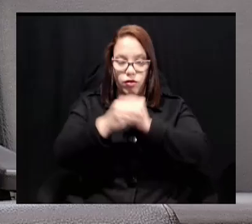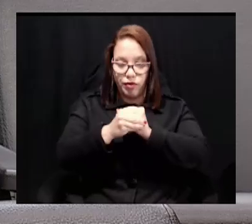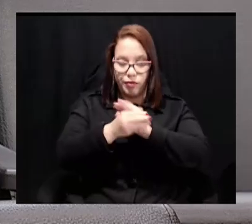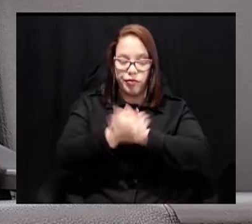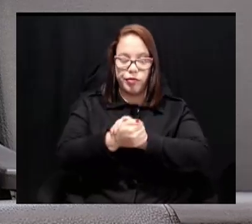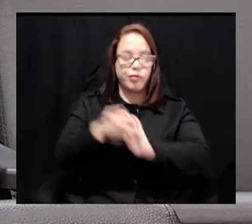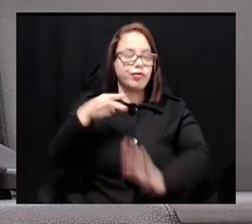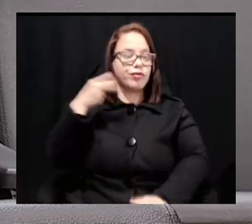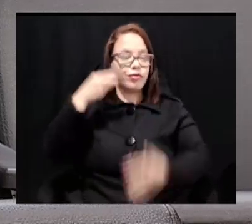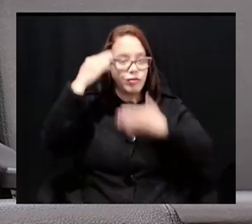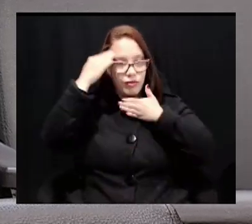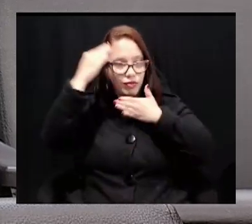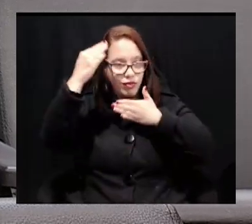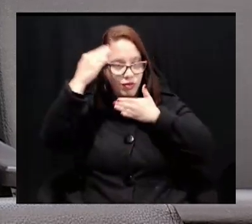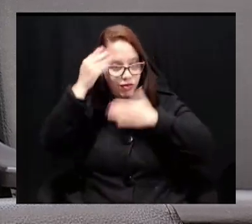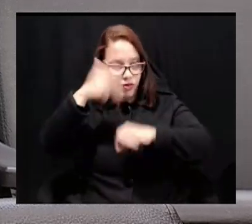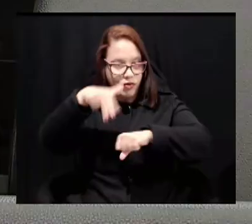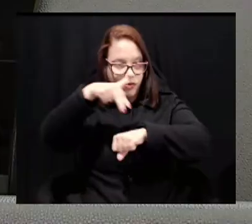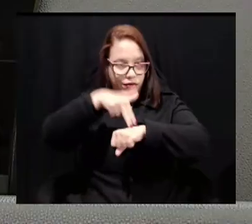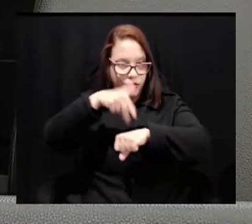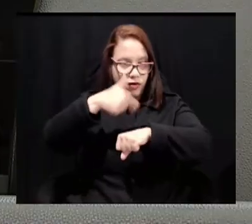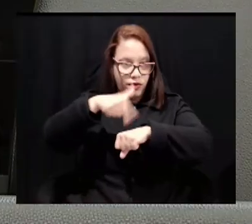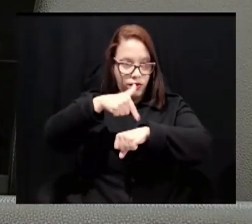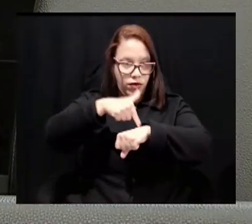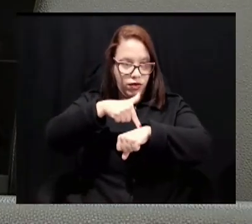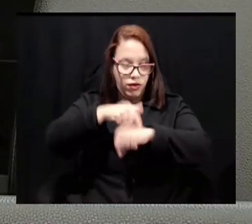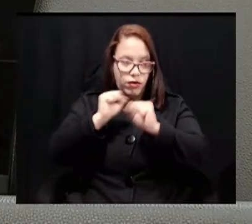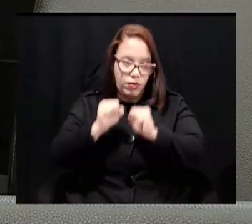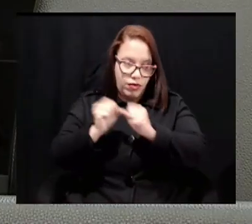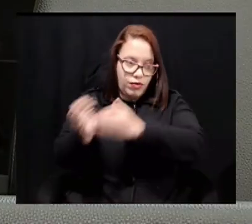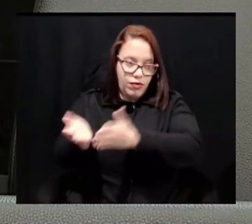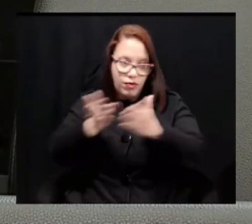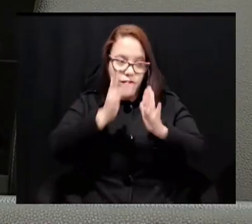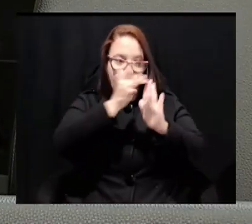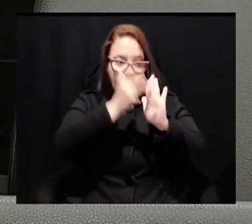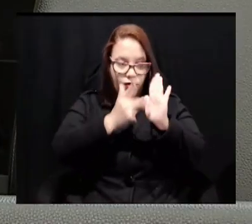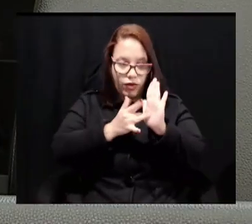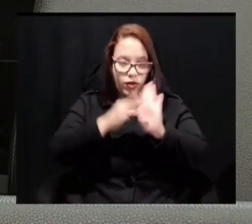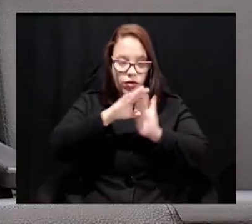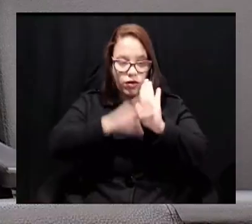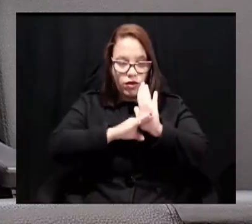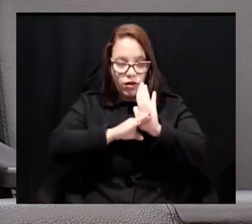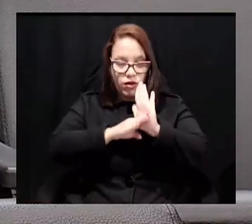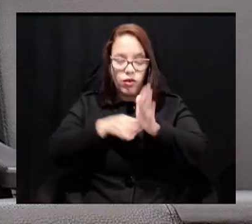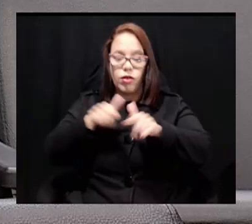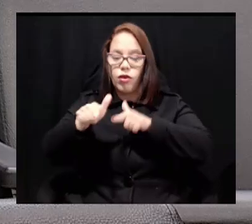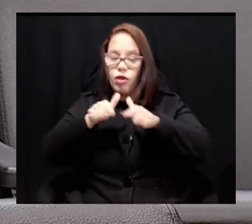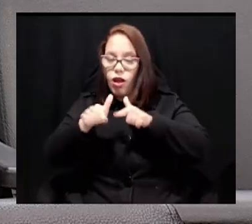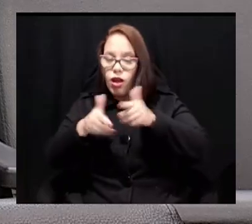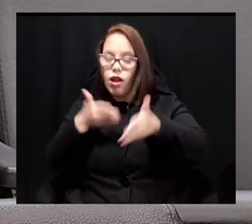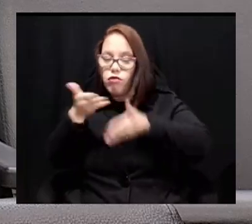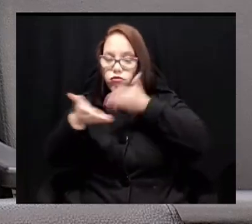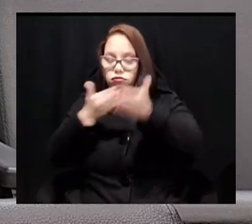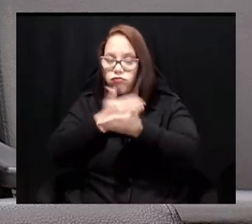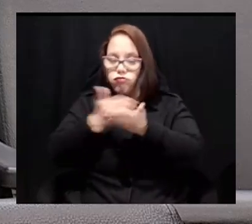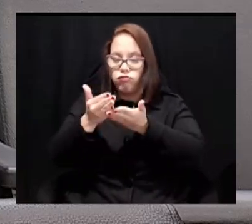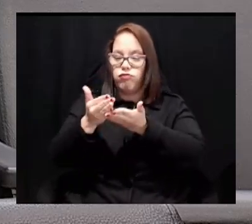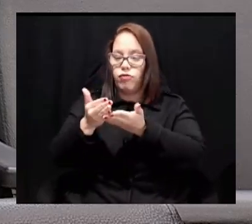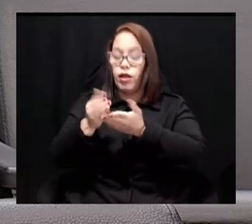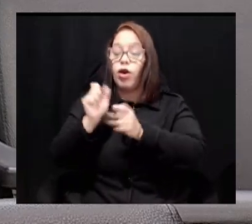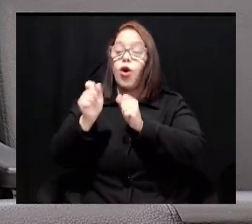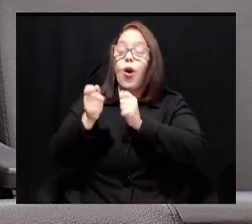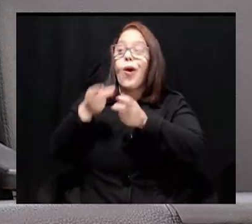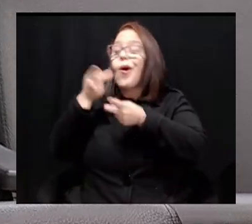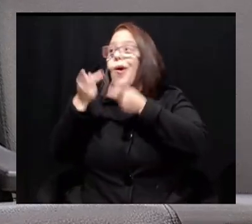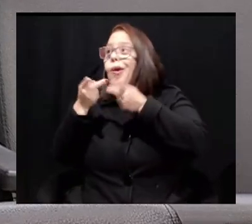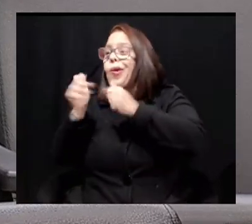obrigado pela sua disponibilidade, de poder vir aqui no Em Pauta falar mais sobre o seu trabalho. Para a gente começar, queria que o senhor avaliasse um